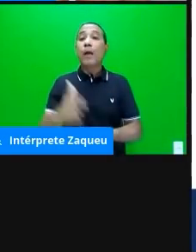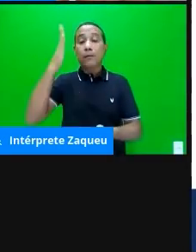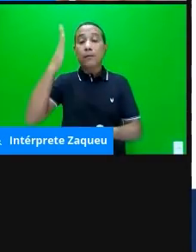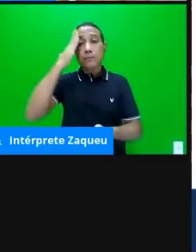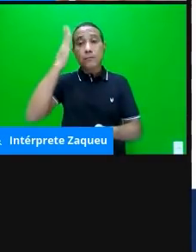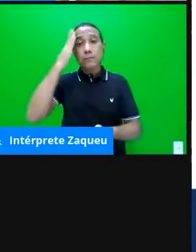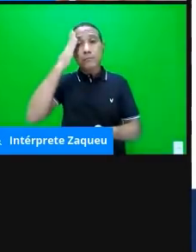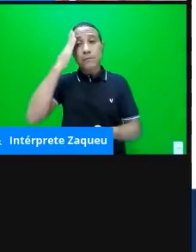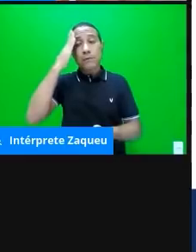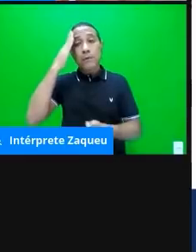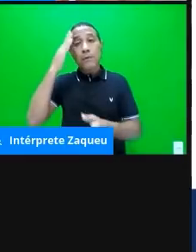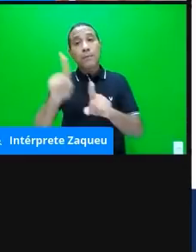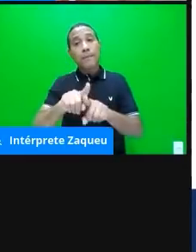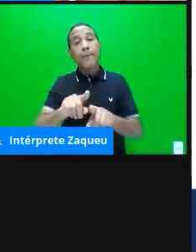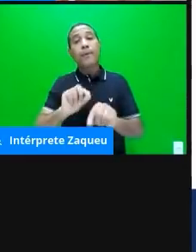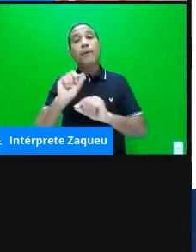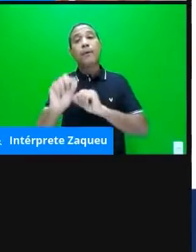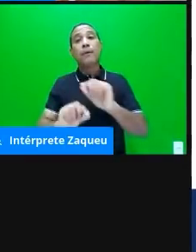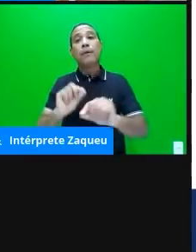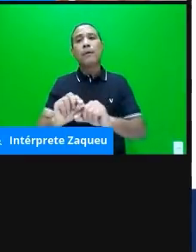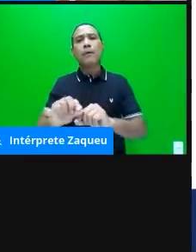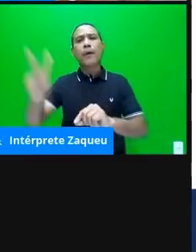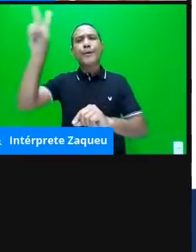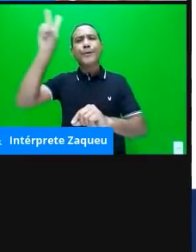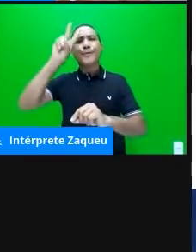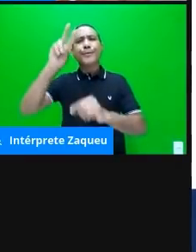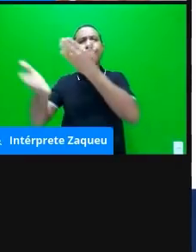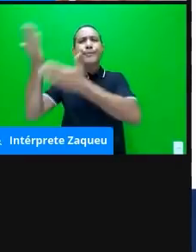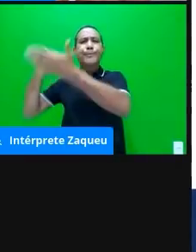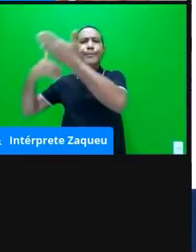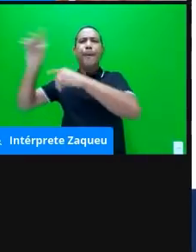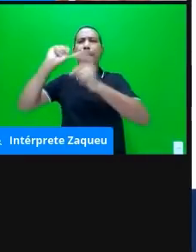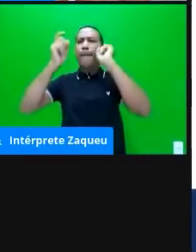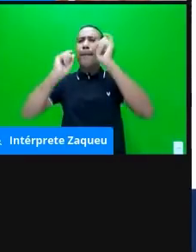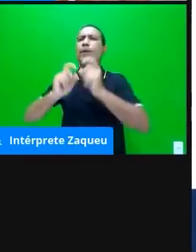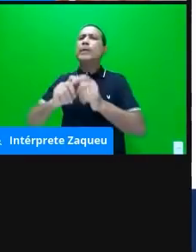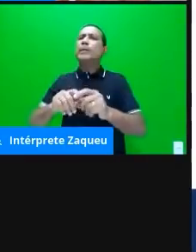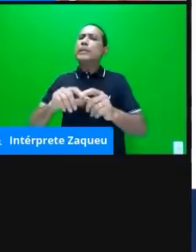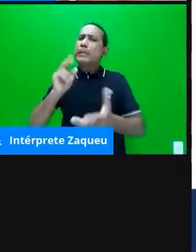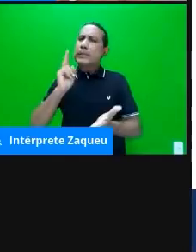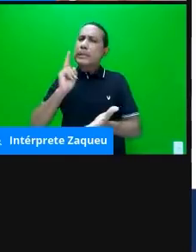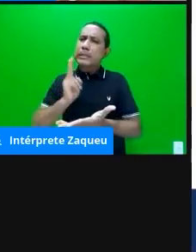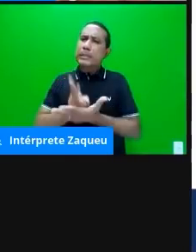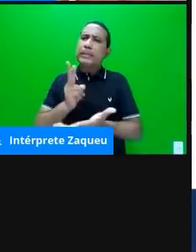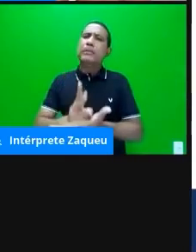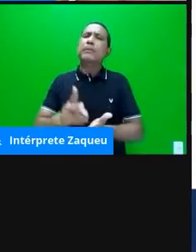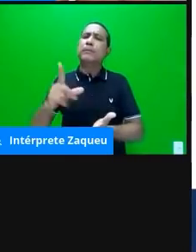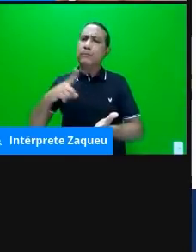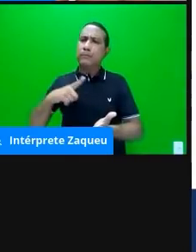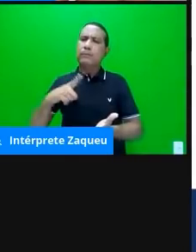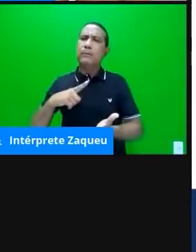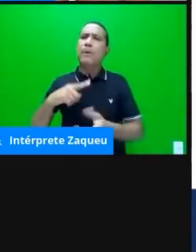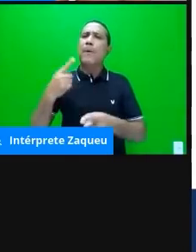Lembrando aqui que é histórica a preocupação com a alfabetização, devido à complexidade